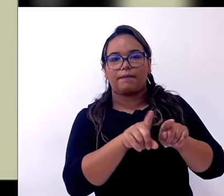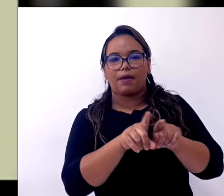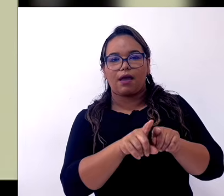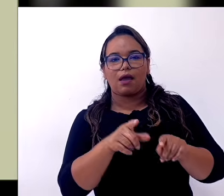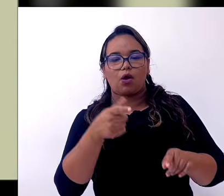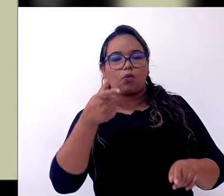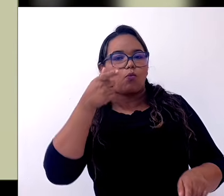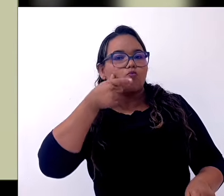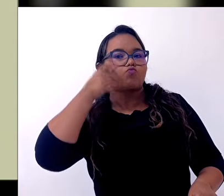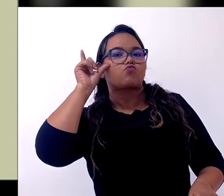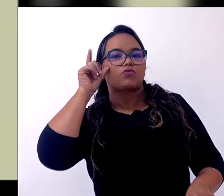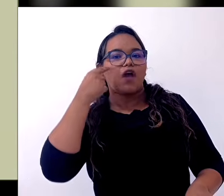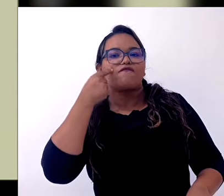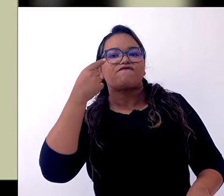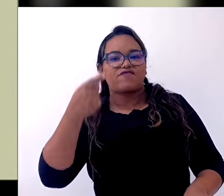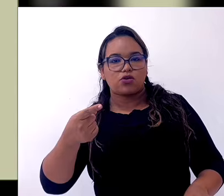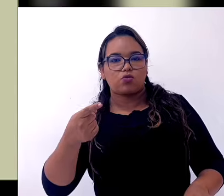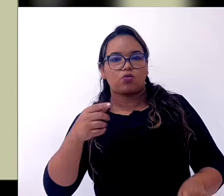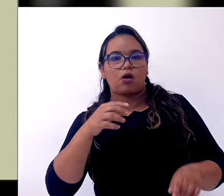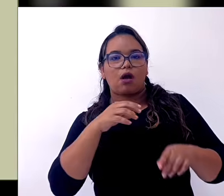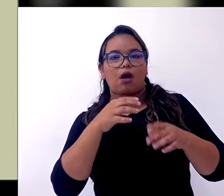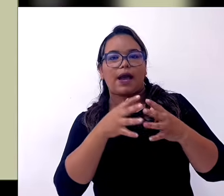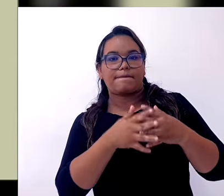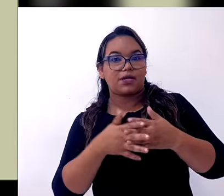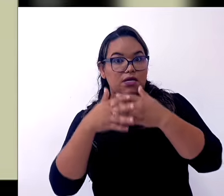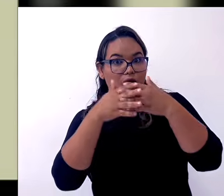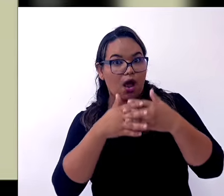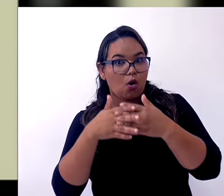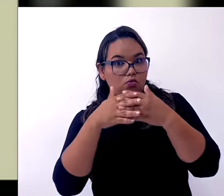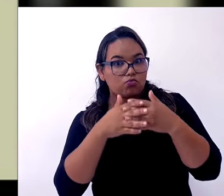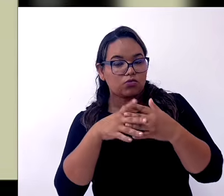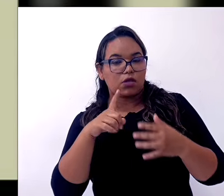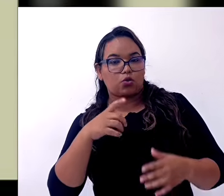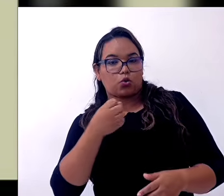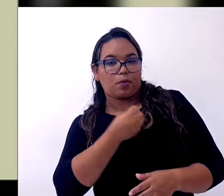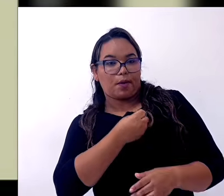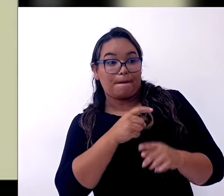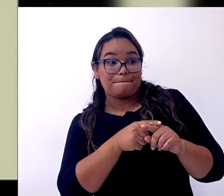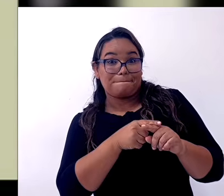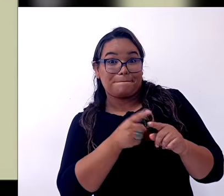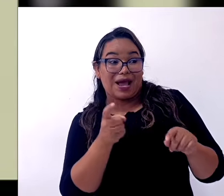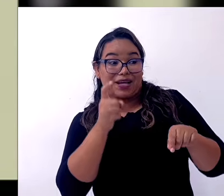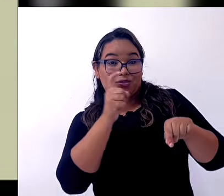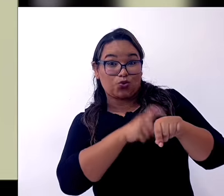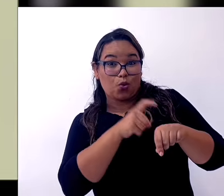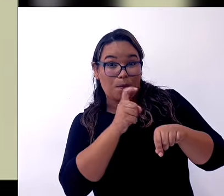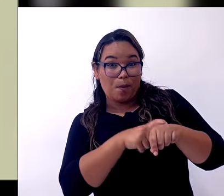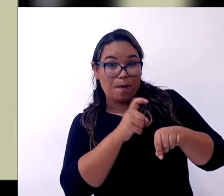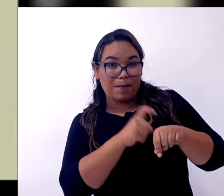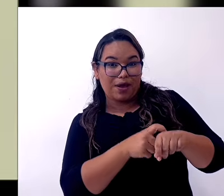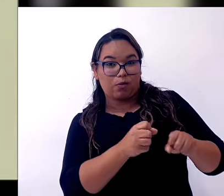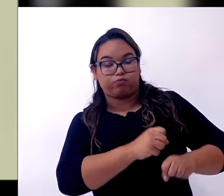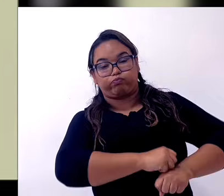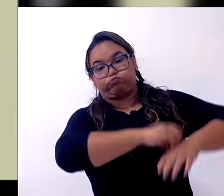E o presidente Bush falou às Nações Unidas em novembro de 2001.